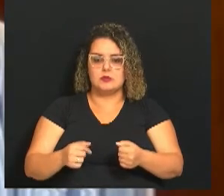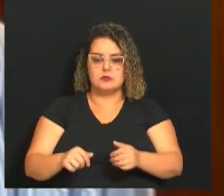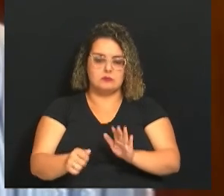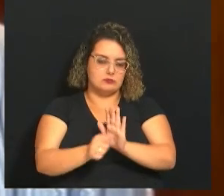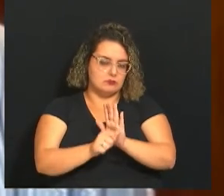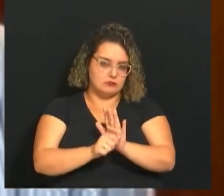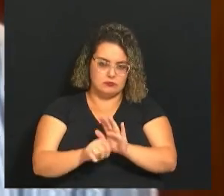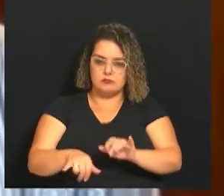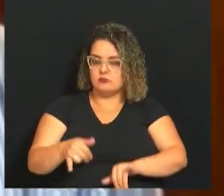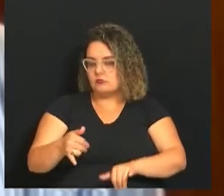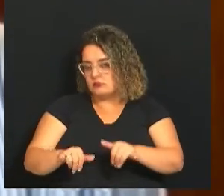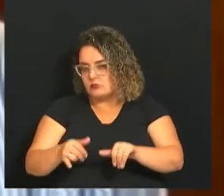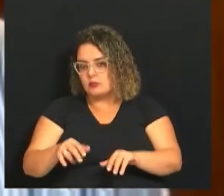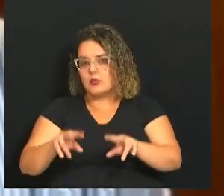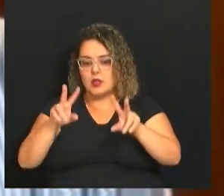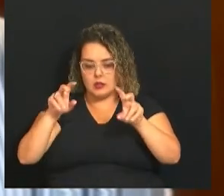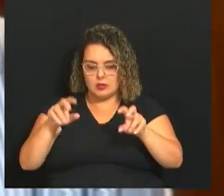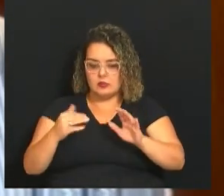essa pauta.